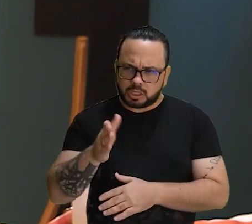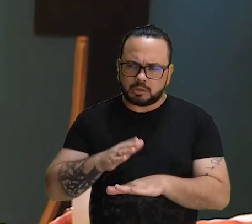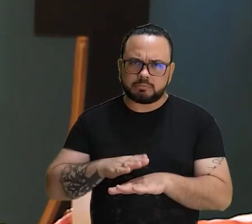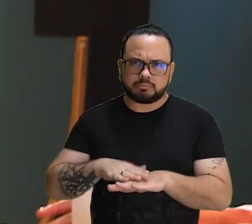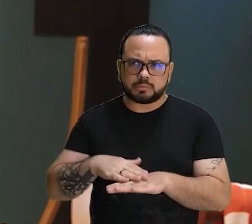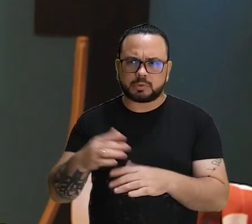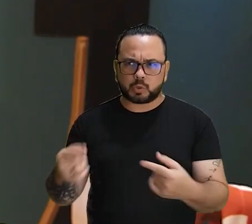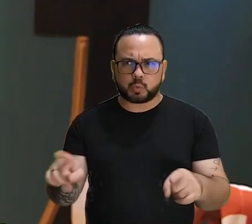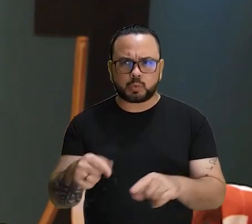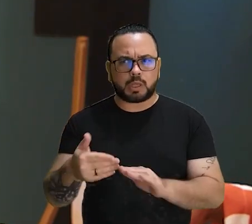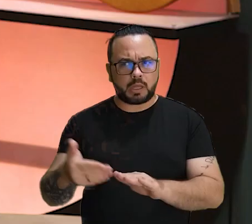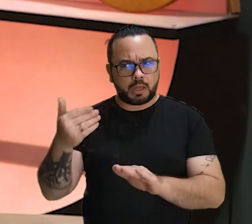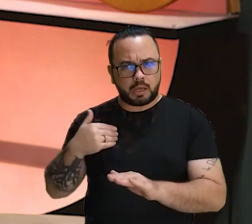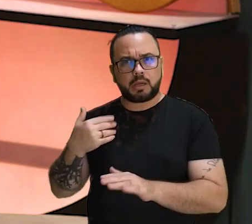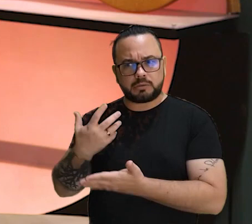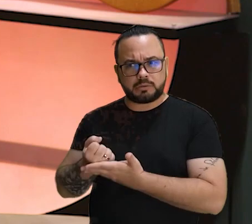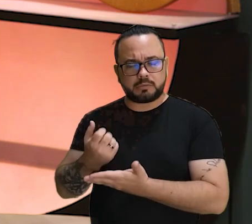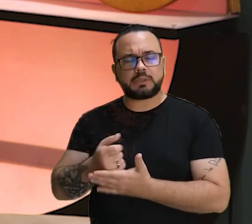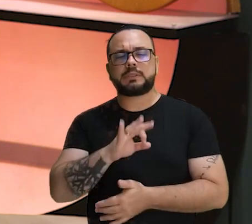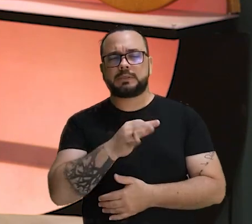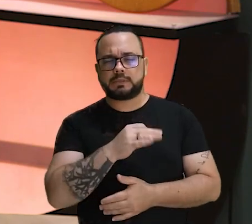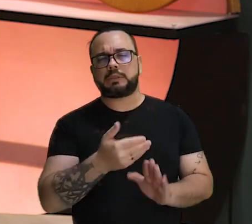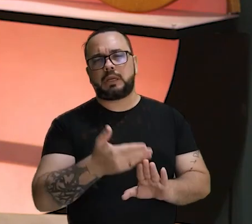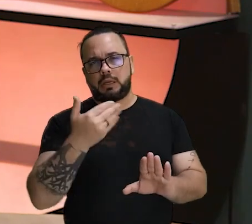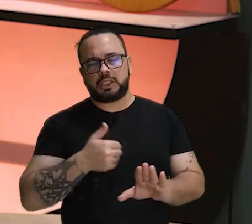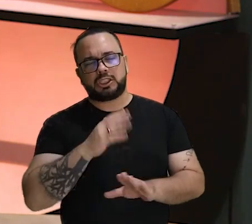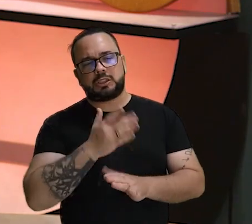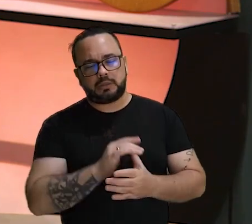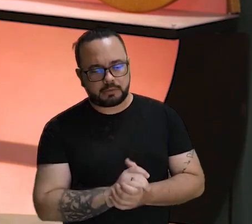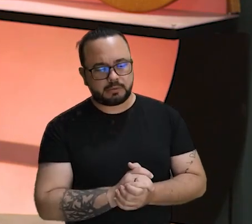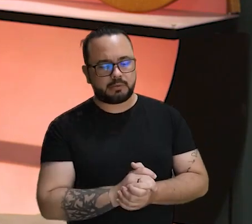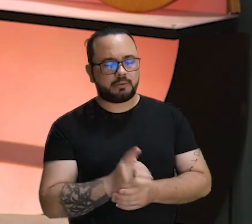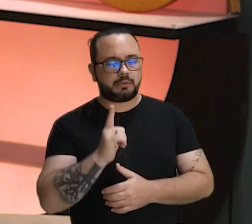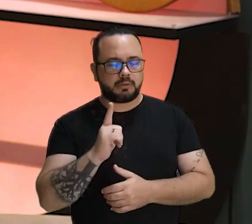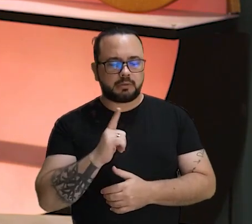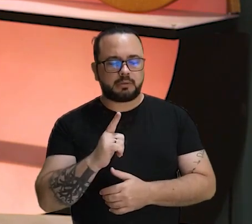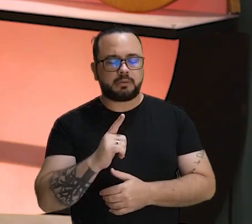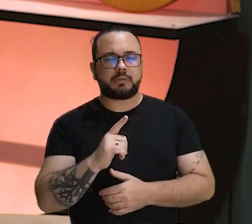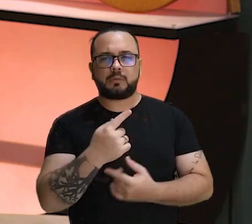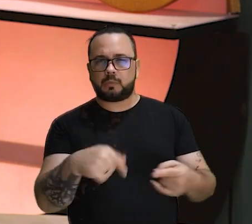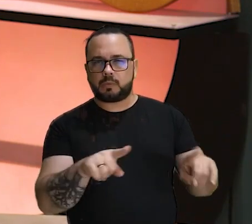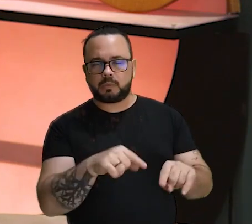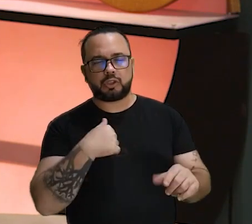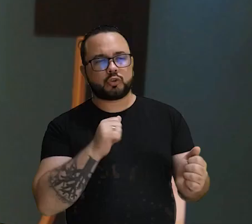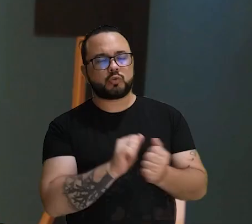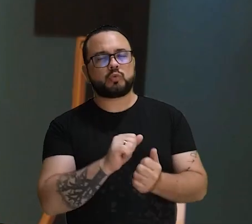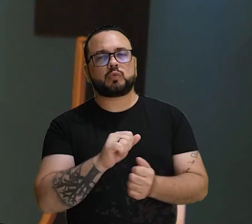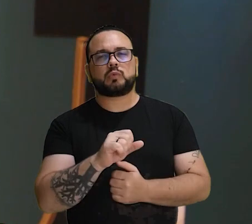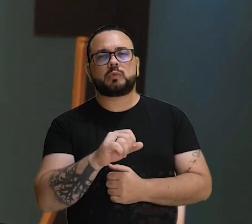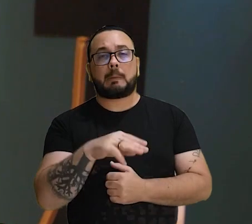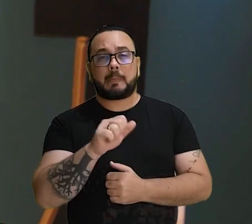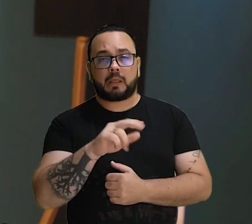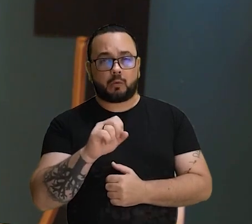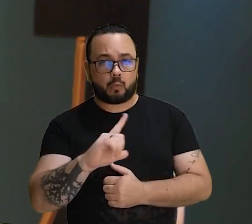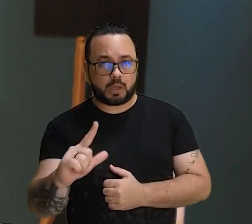você já tocava as músicas antes de gravar o disco? Muito antes. Bastante antes, bastante. Né? Teve Sabia Pouco do Sal, que eu gravei com participação do Zé